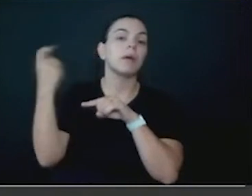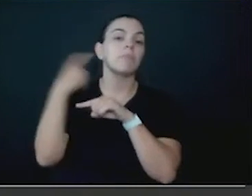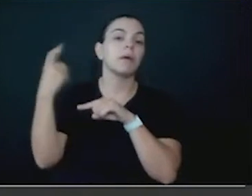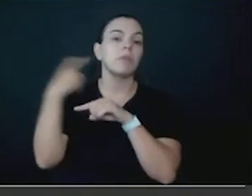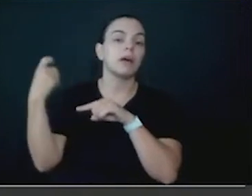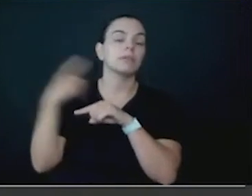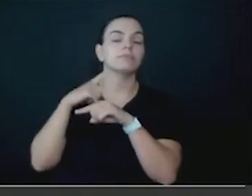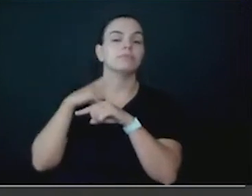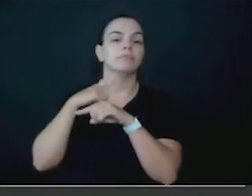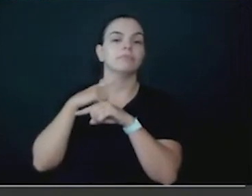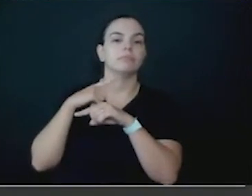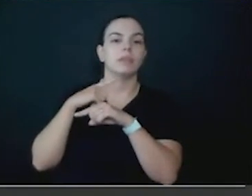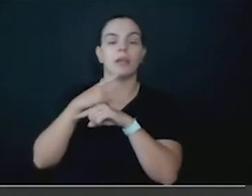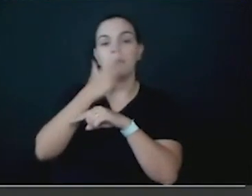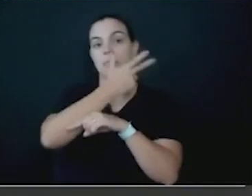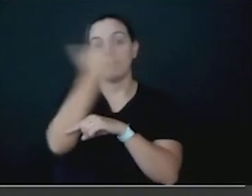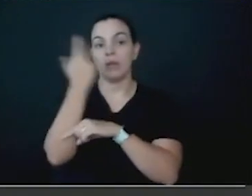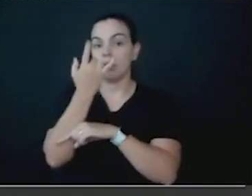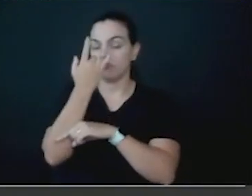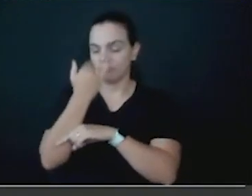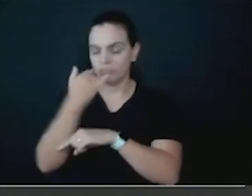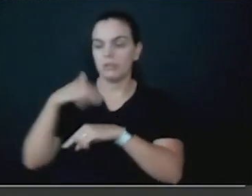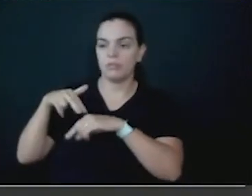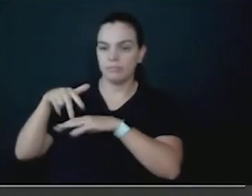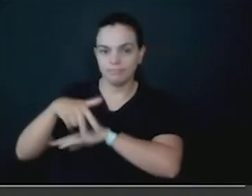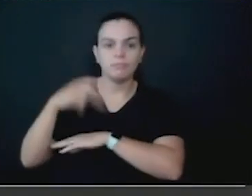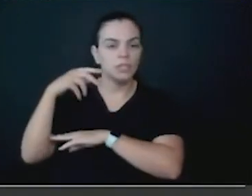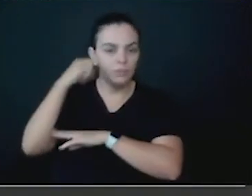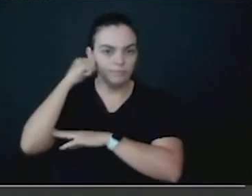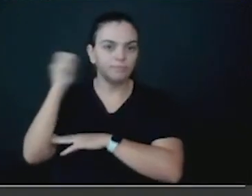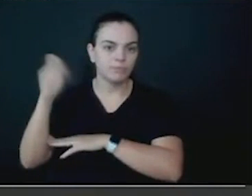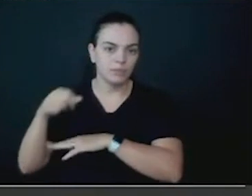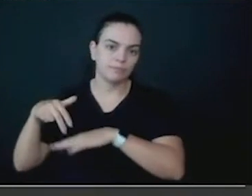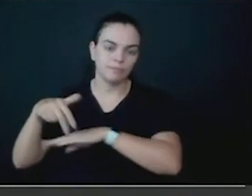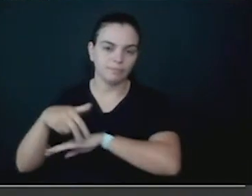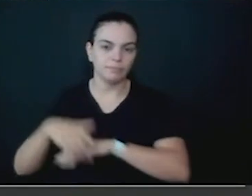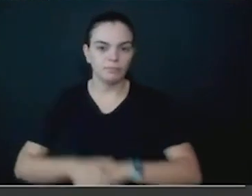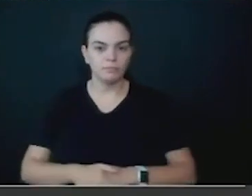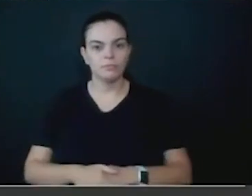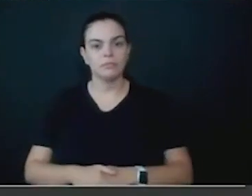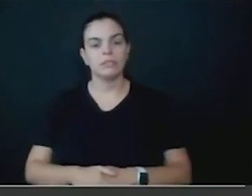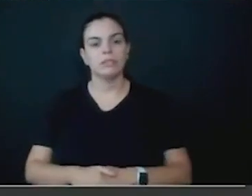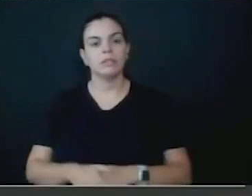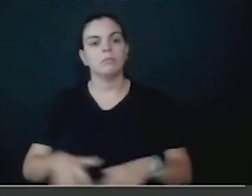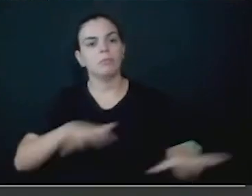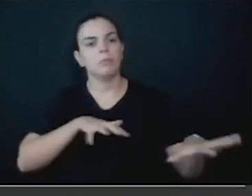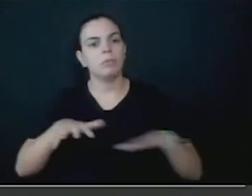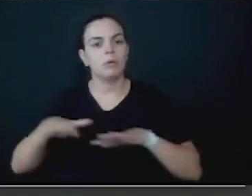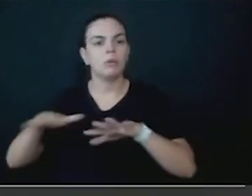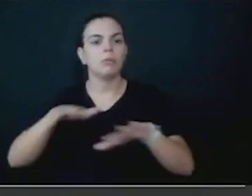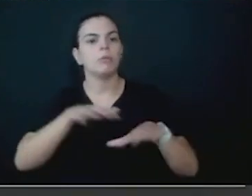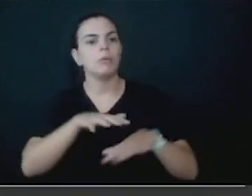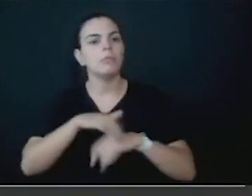Né? Podemos ir adiante. Quando a gente fala em deslocamento eficiente, ágil, seguro e sustentável,